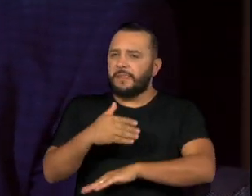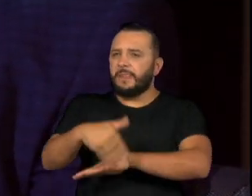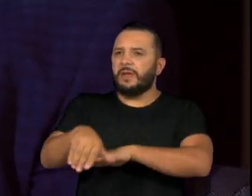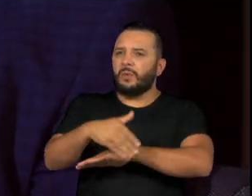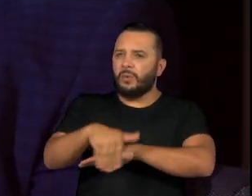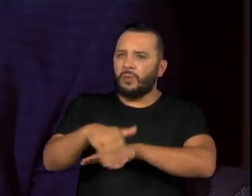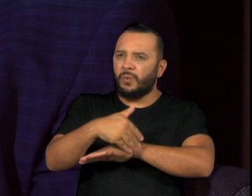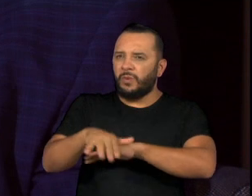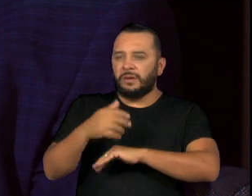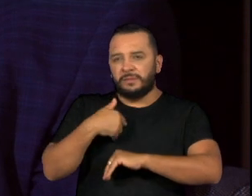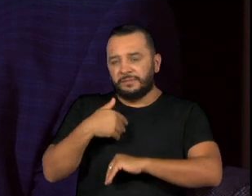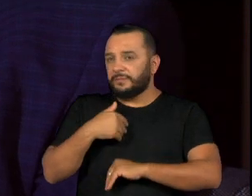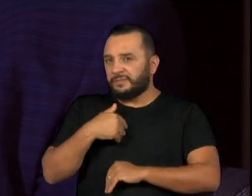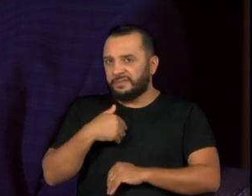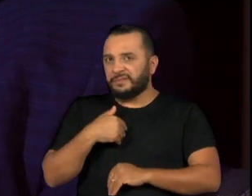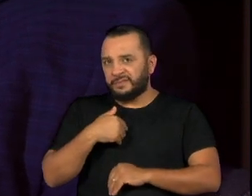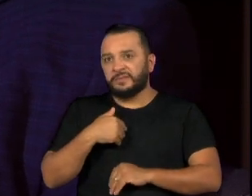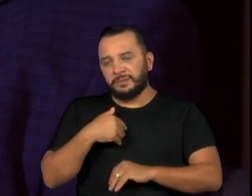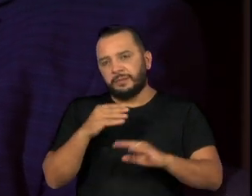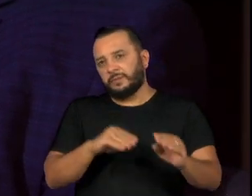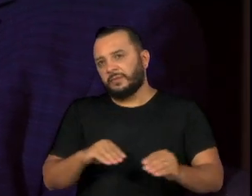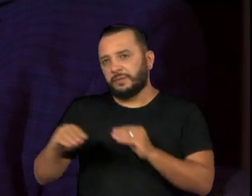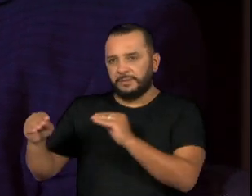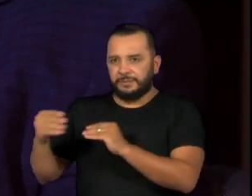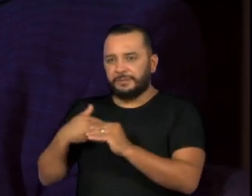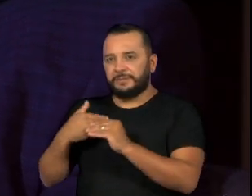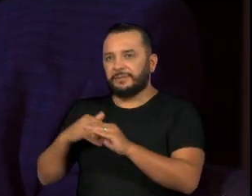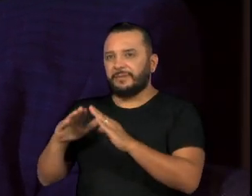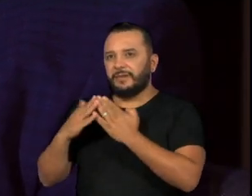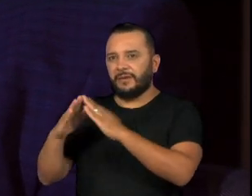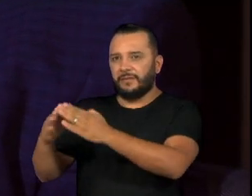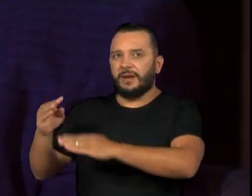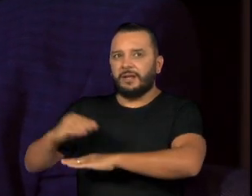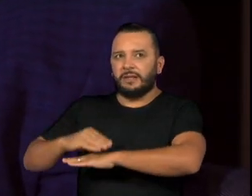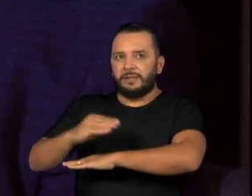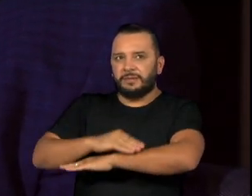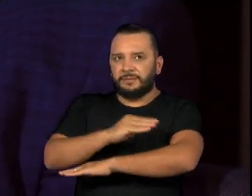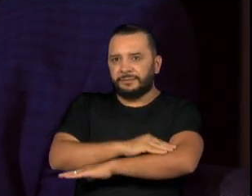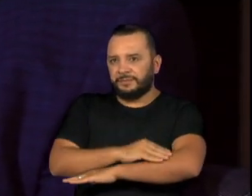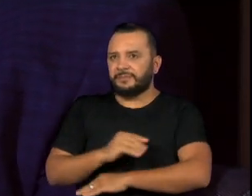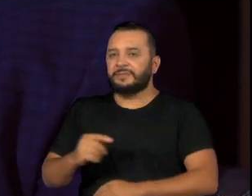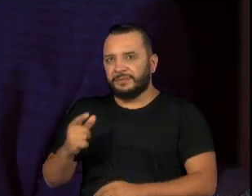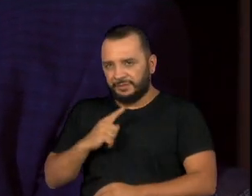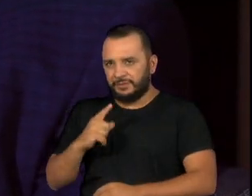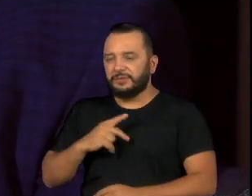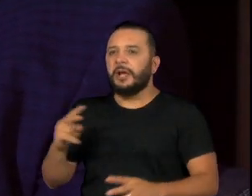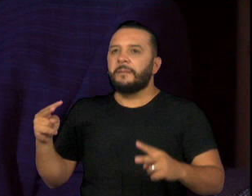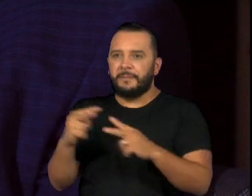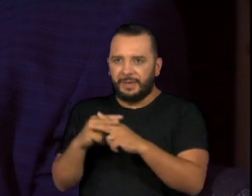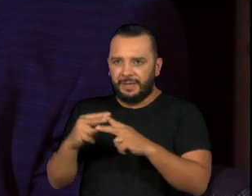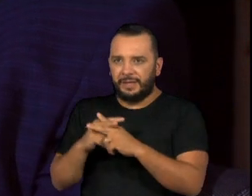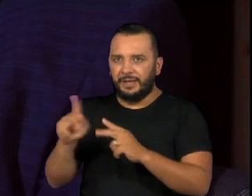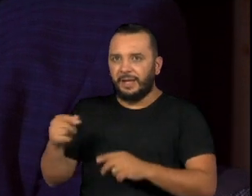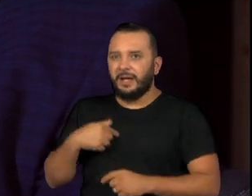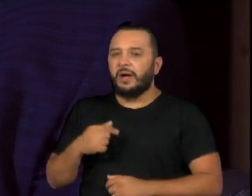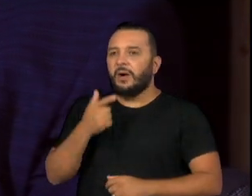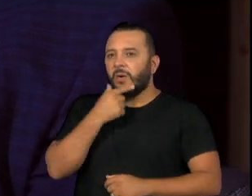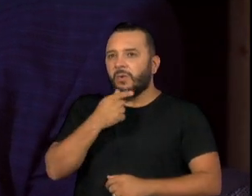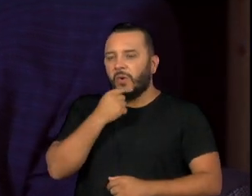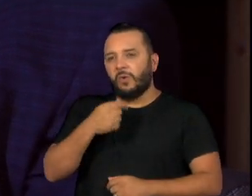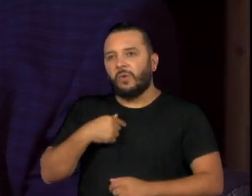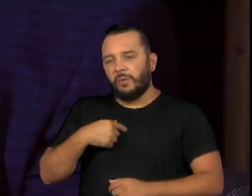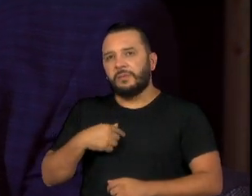é eu fui para favela do sapo em Senador Camará e tinha uma rinha lá e aí ela de um cara que não